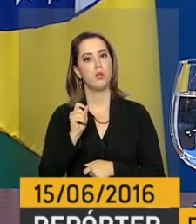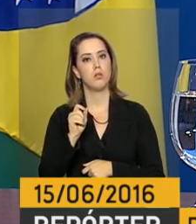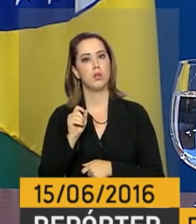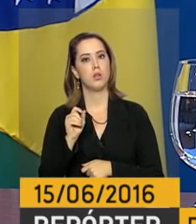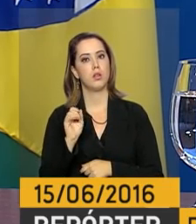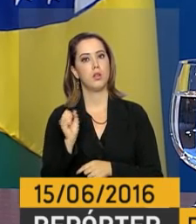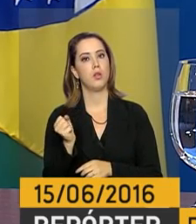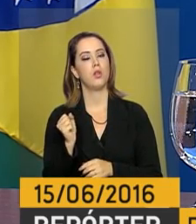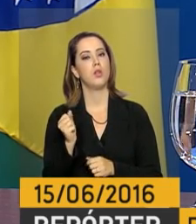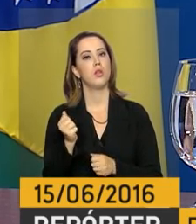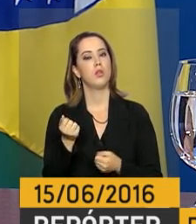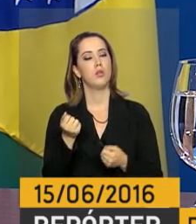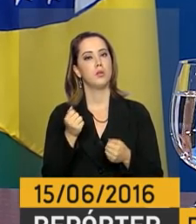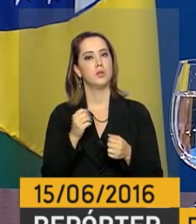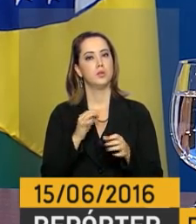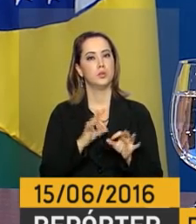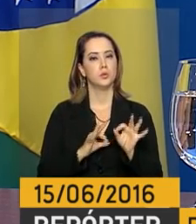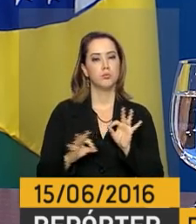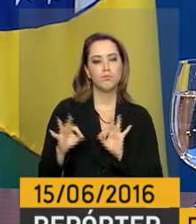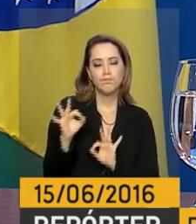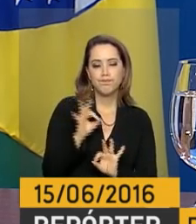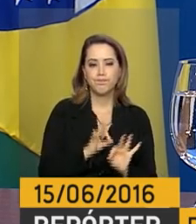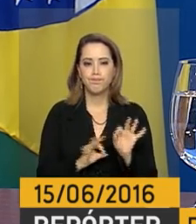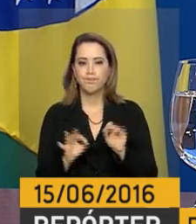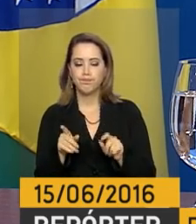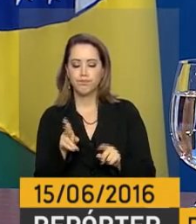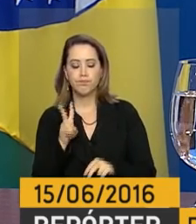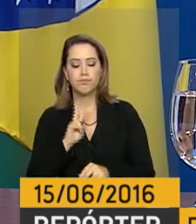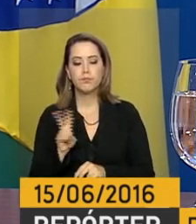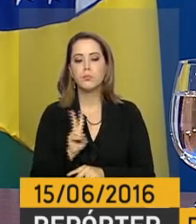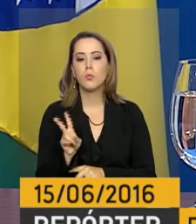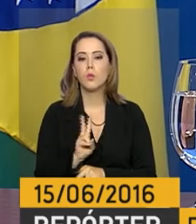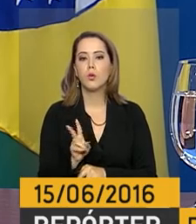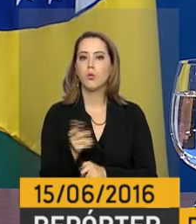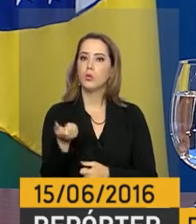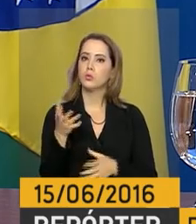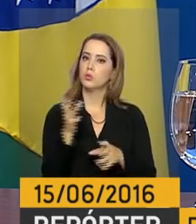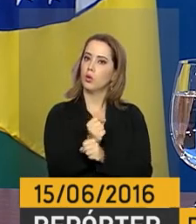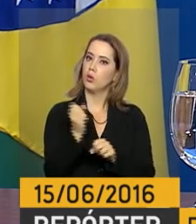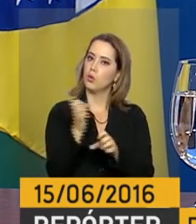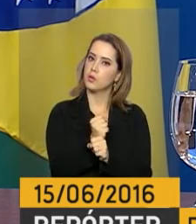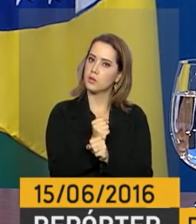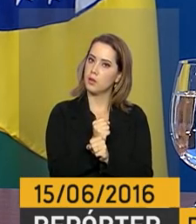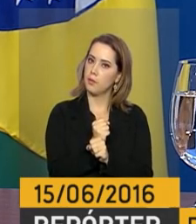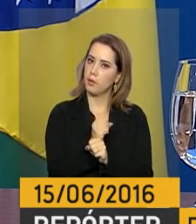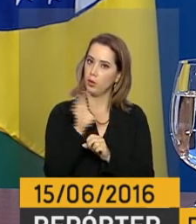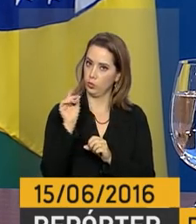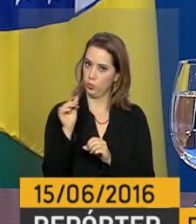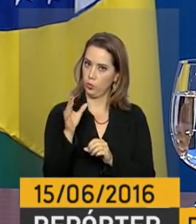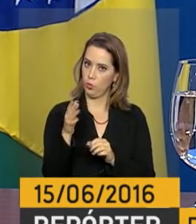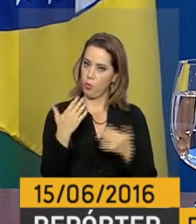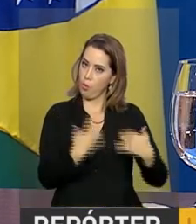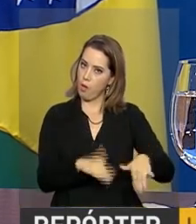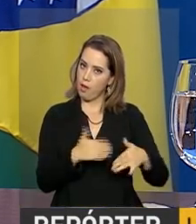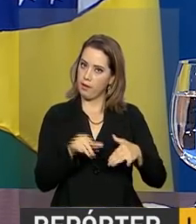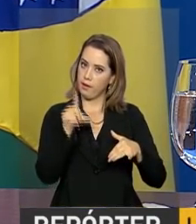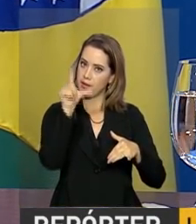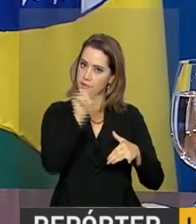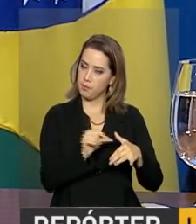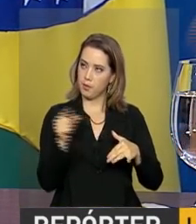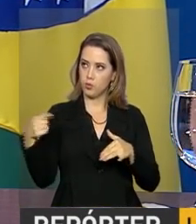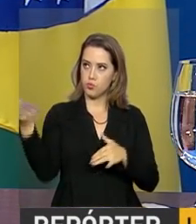orçamento, aqueles países que não só gastam aquilo que podem, mas que a gastam